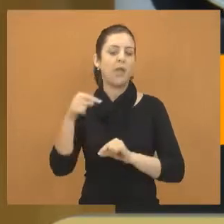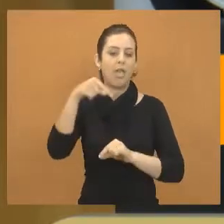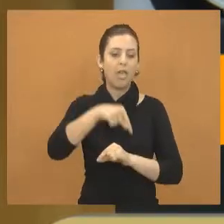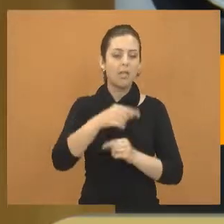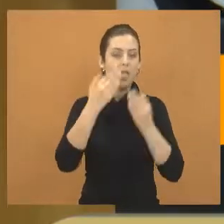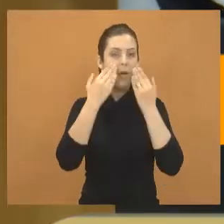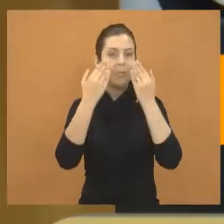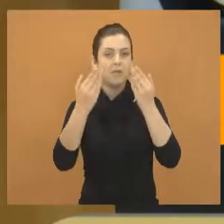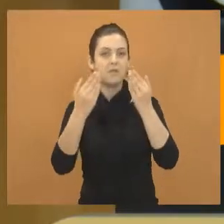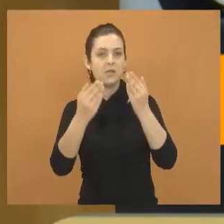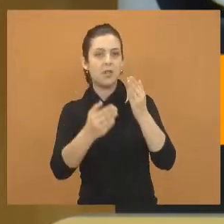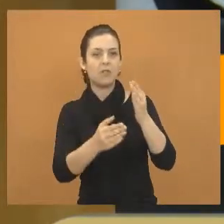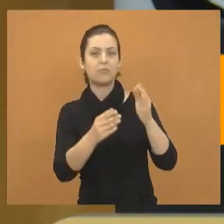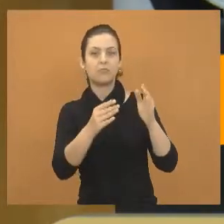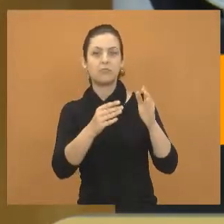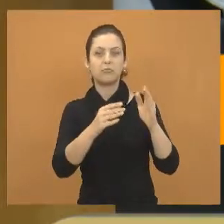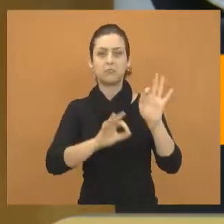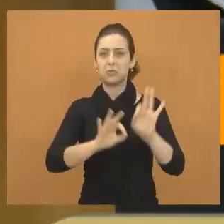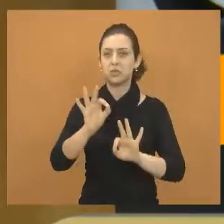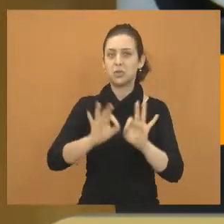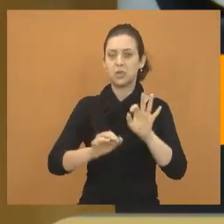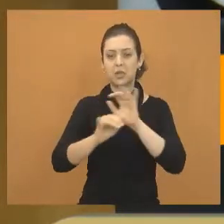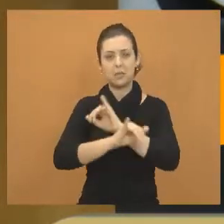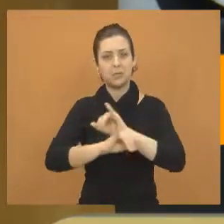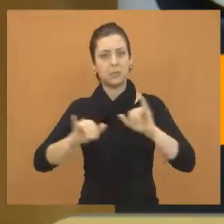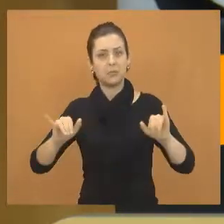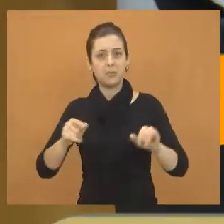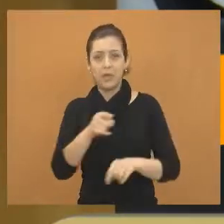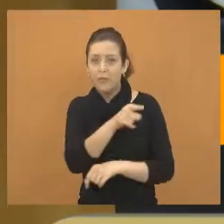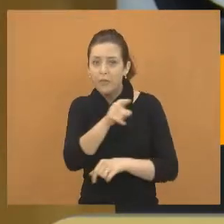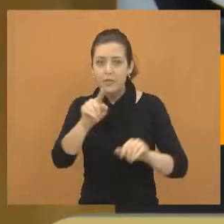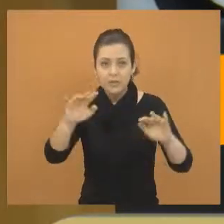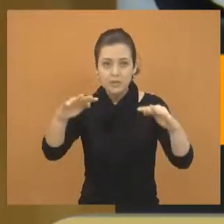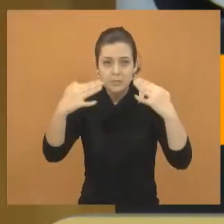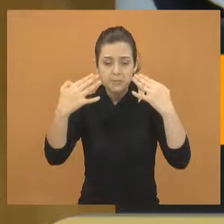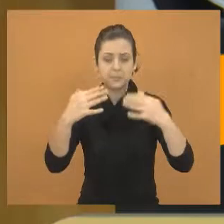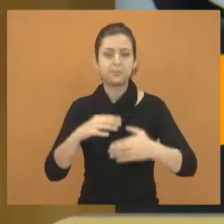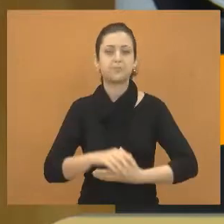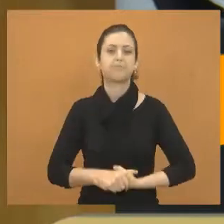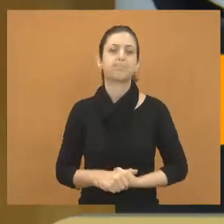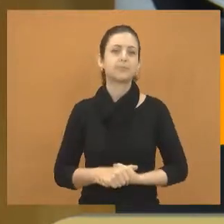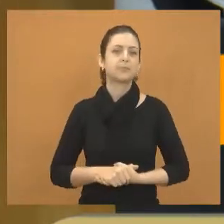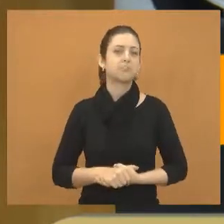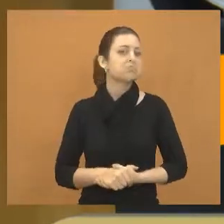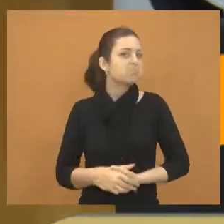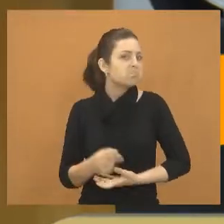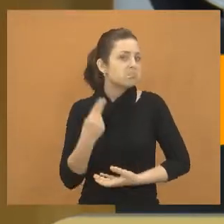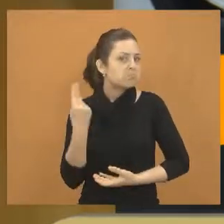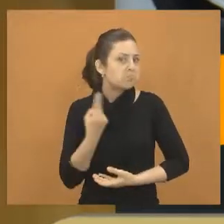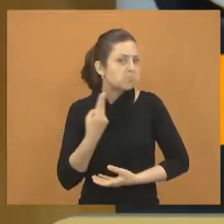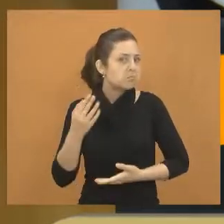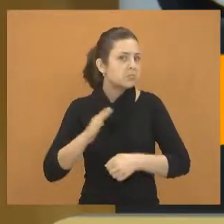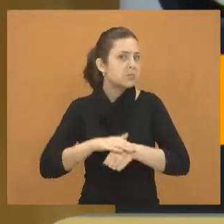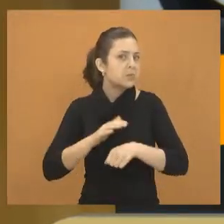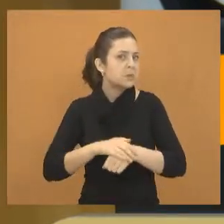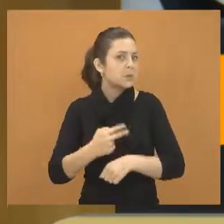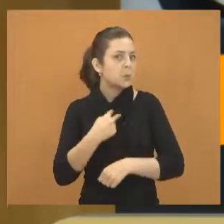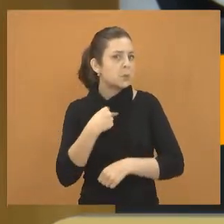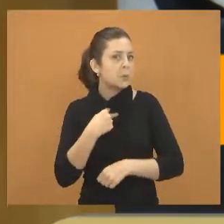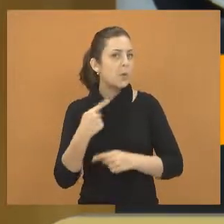essa previsão orçamentária, é bom que se diga, você que nos assiste, não há como fazer, porque esse aqui é